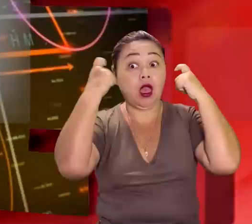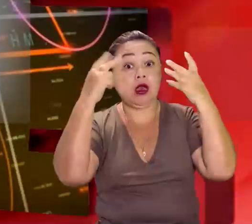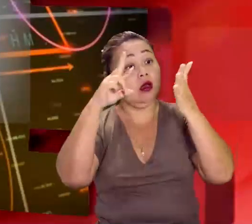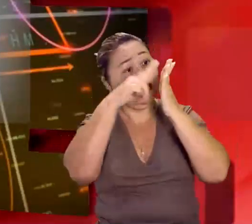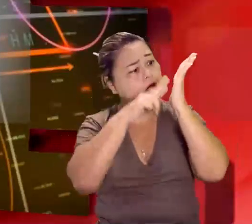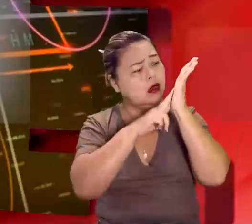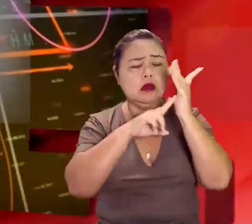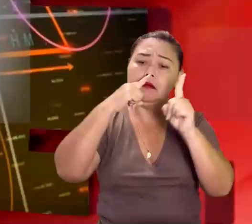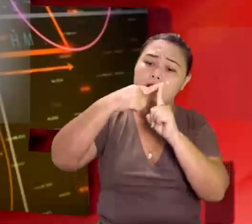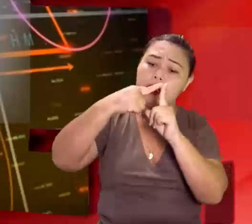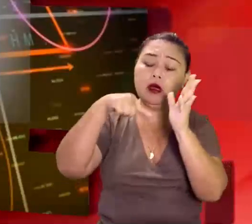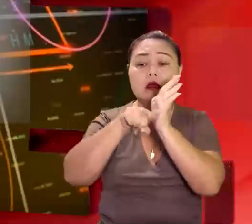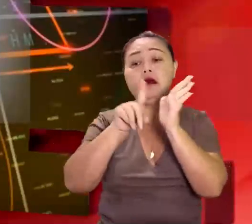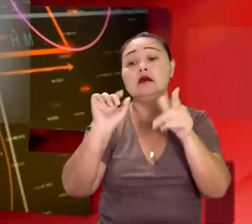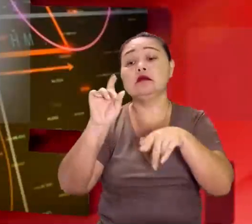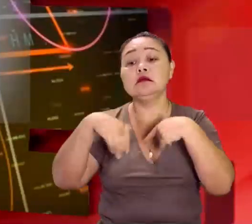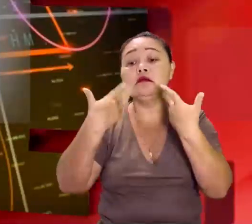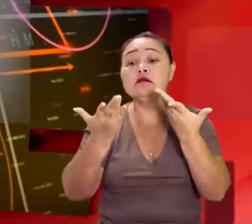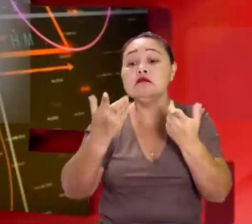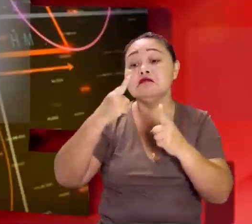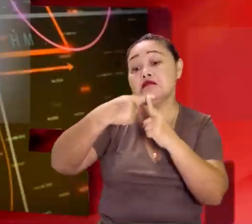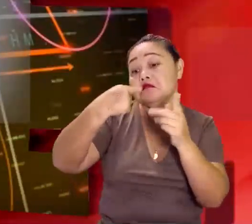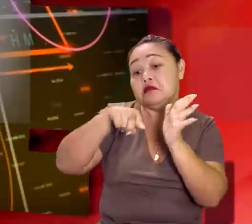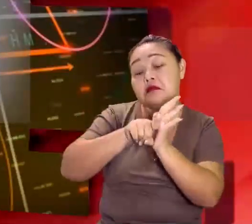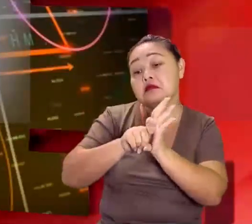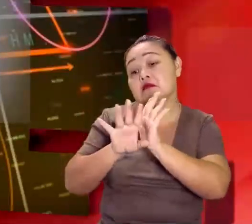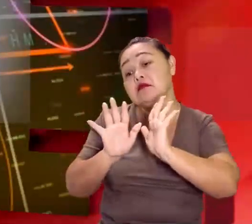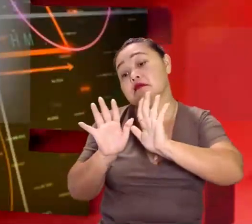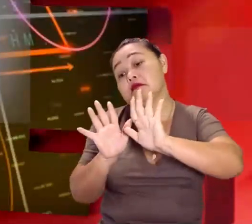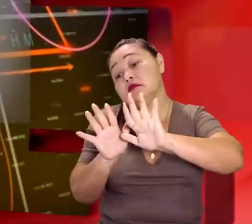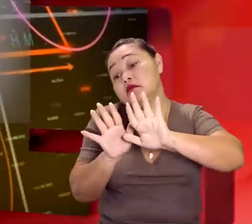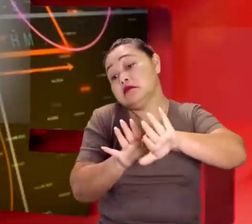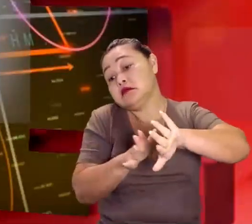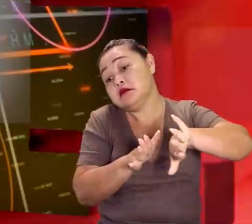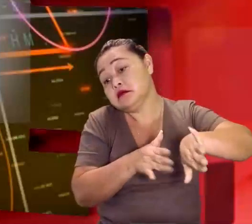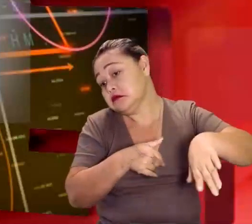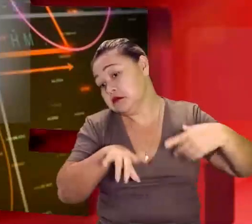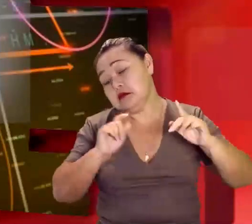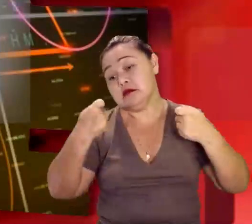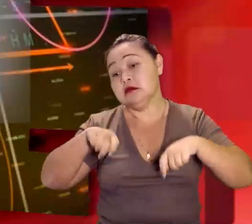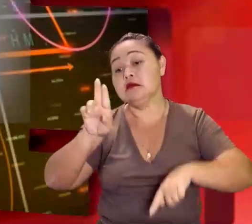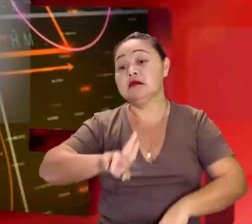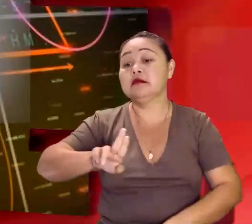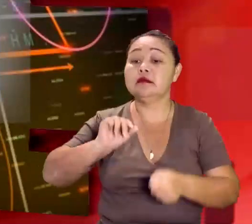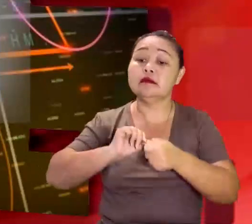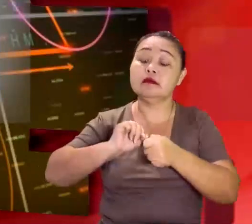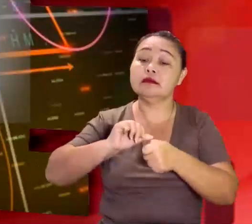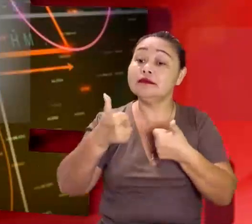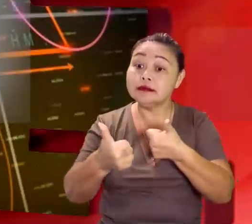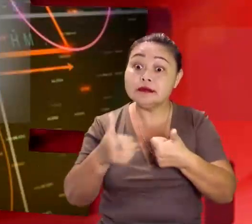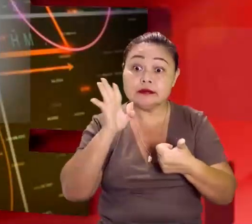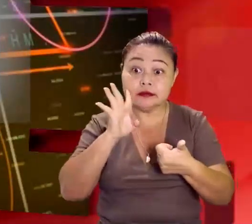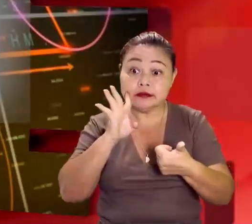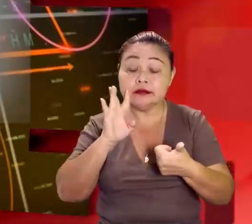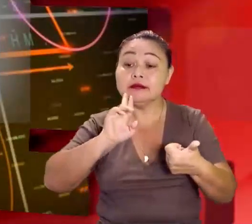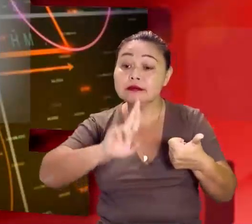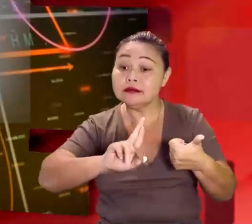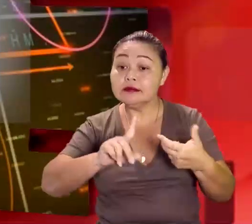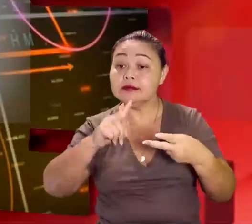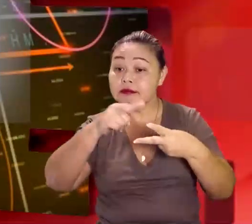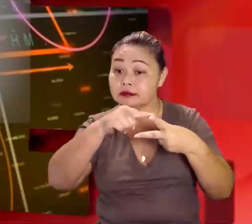regra de sinal e tal, porque a parte do mais ou menos fica ali de ladinho, não há necessidade, tá? Legal, a gente resolveu